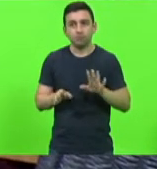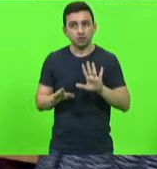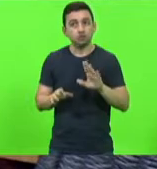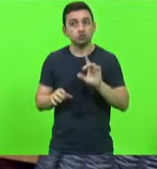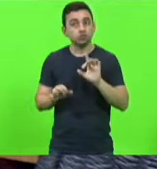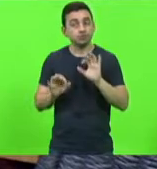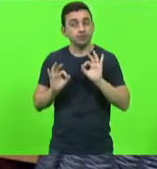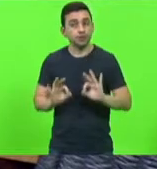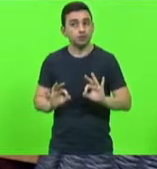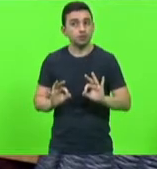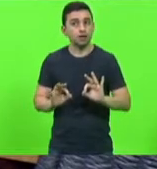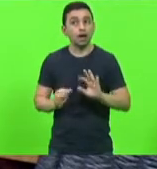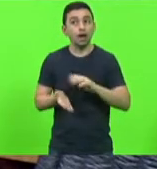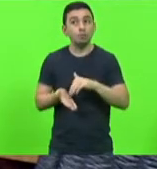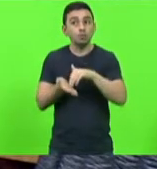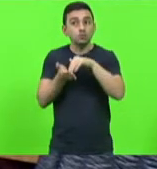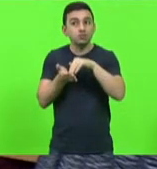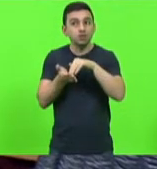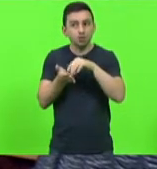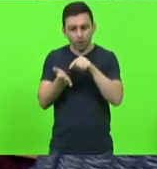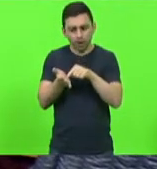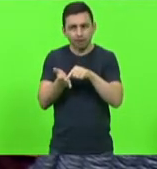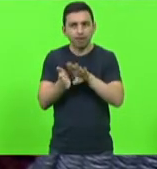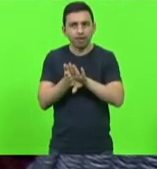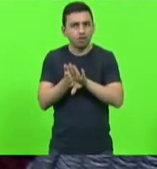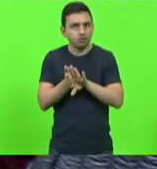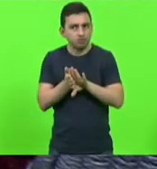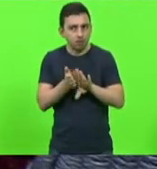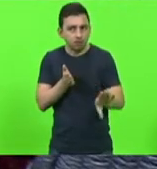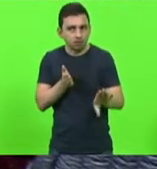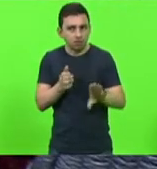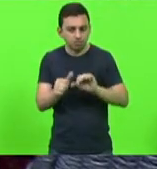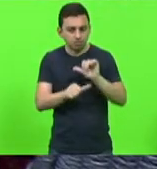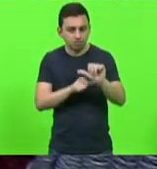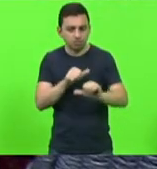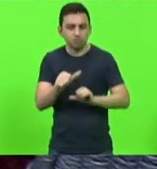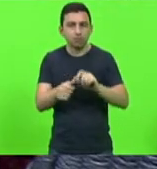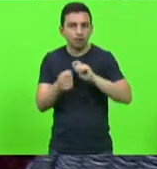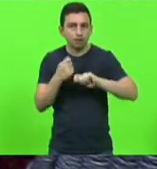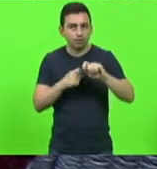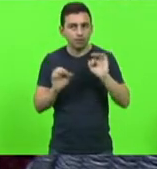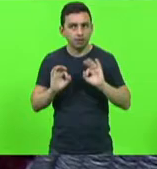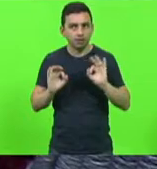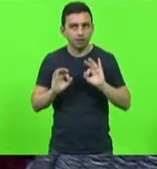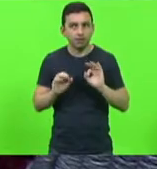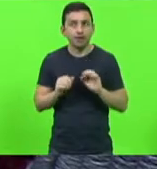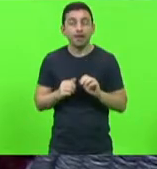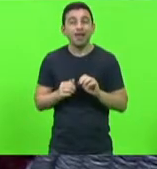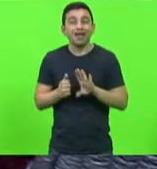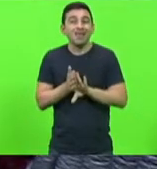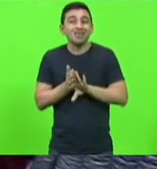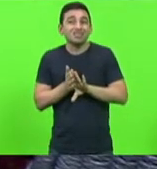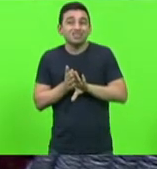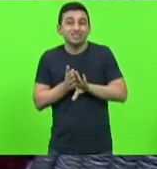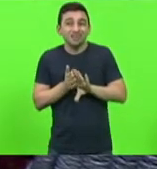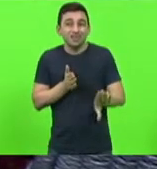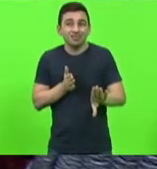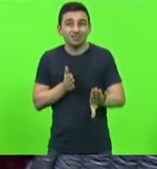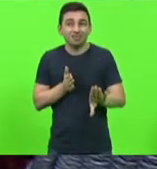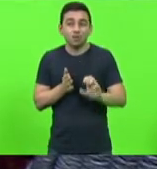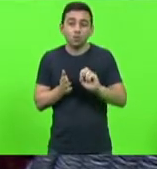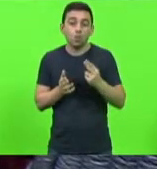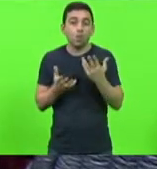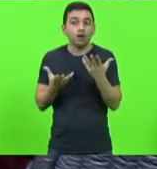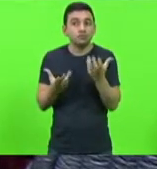a moção não rejeita a reforma administrativa. Quem rejeita ou